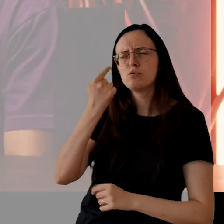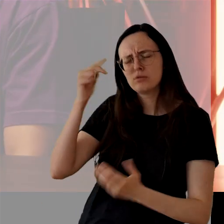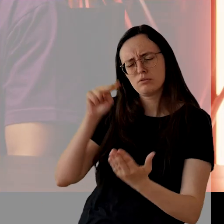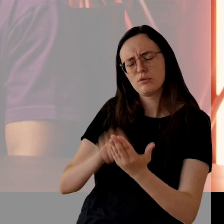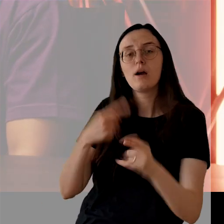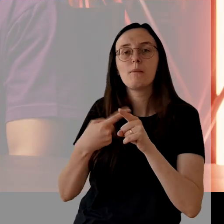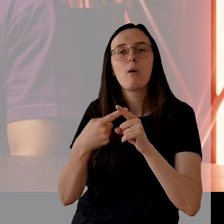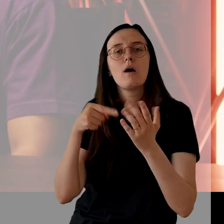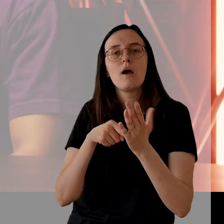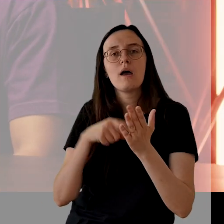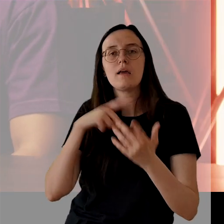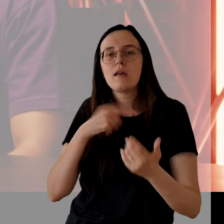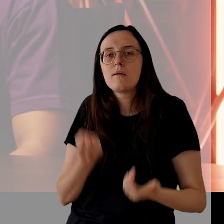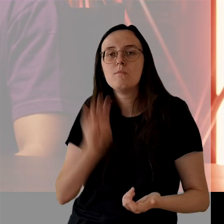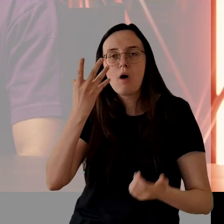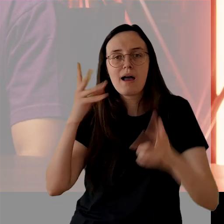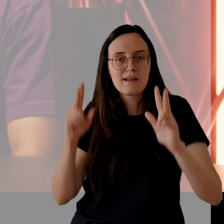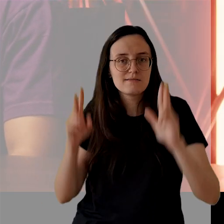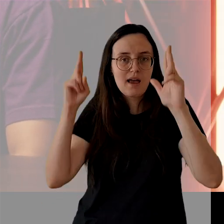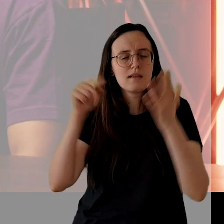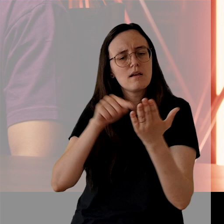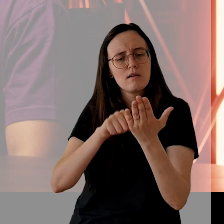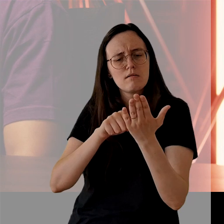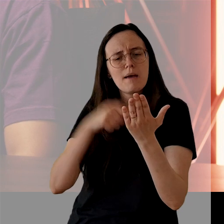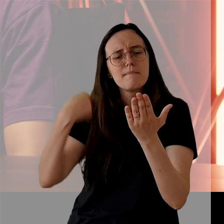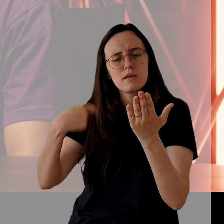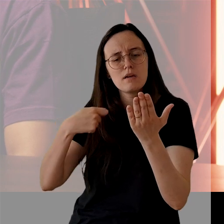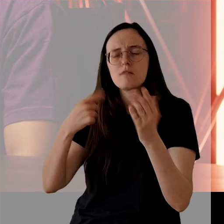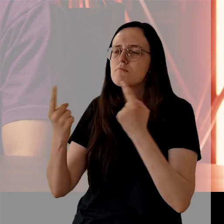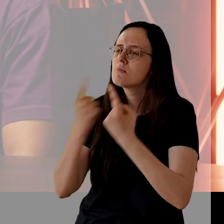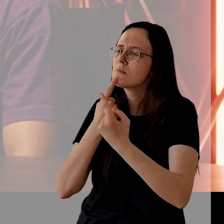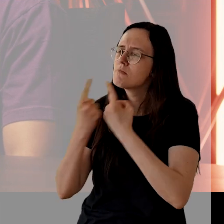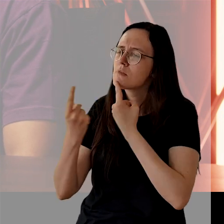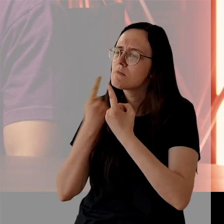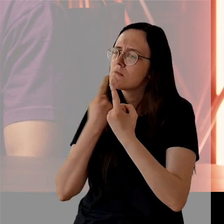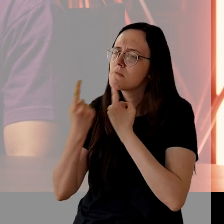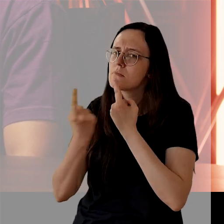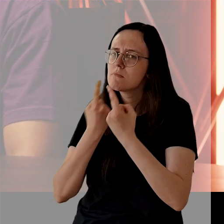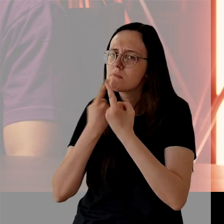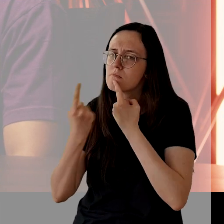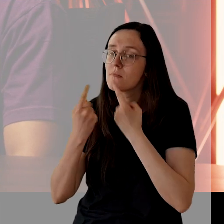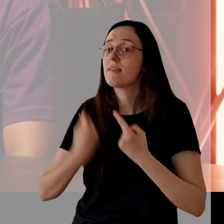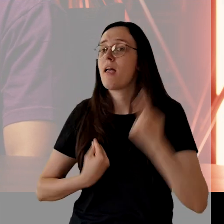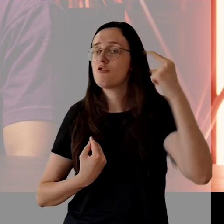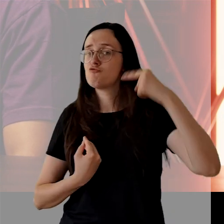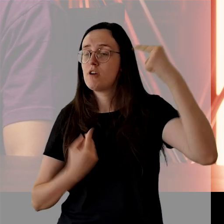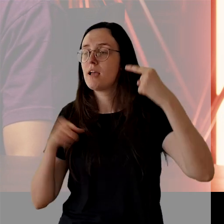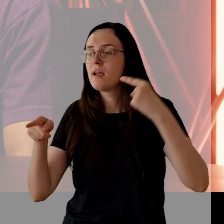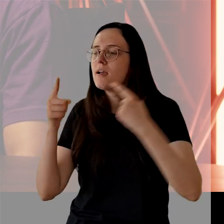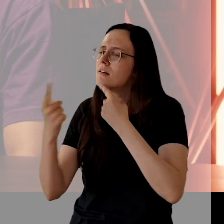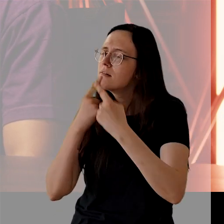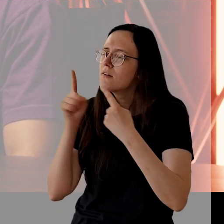precisava estar aparecendo na cena enquanto era dado um diálogo super sensível, assim, sabe? Uma